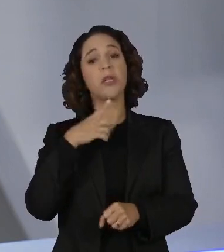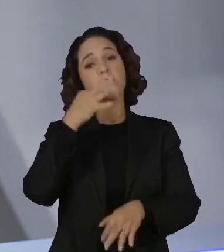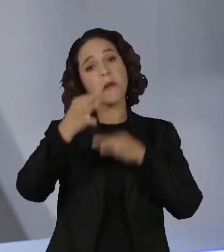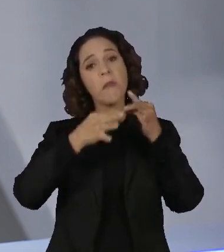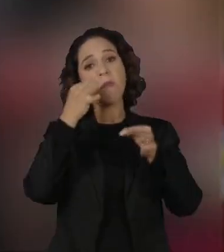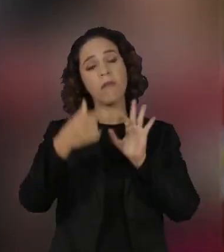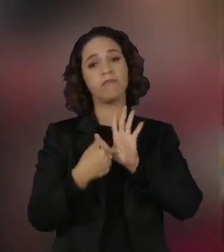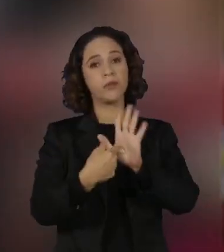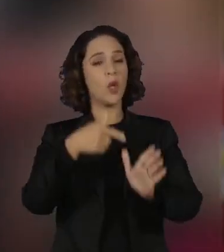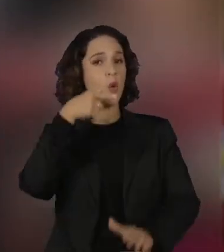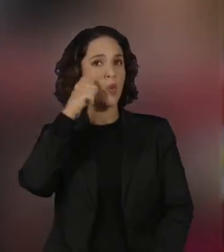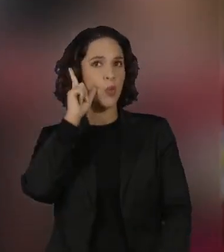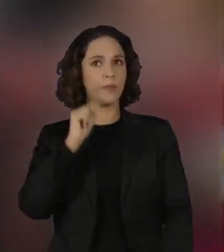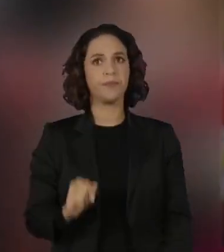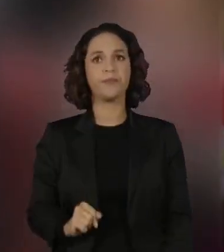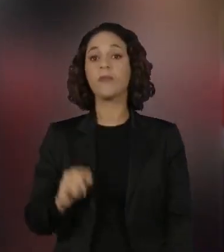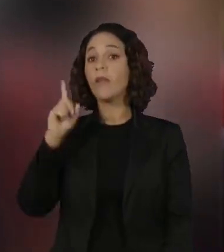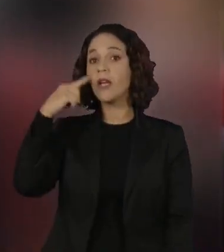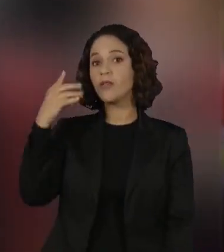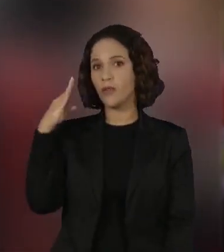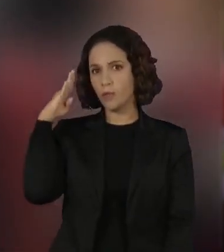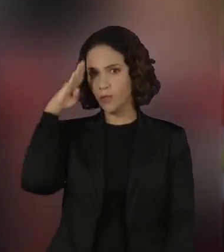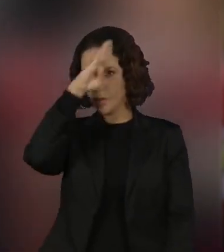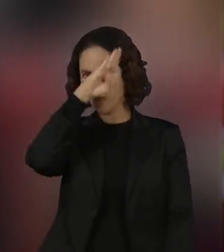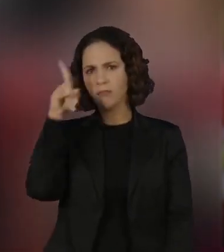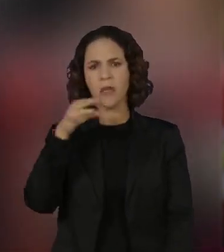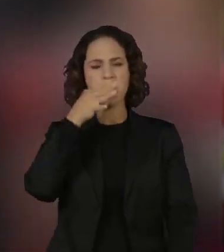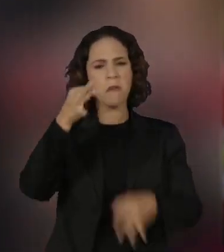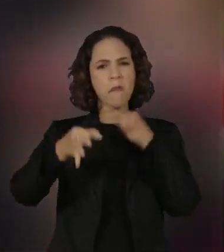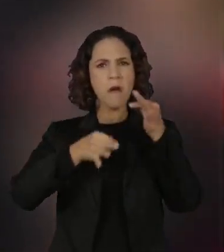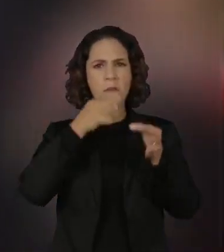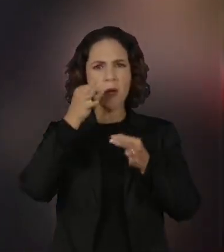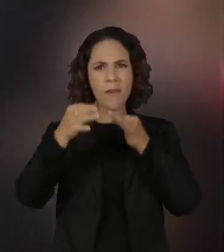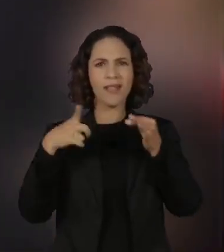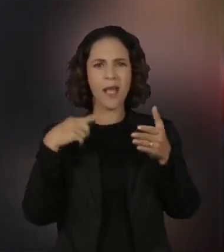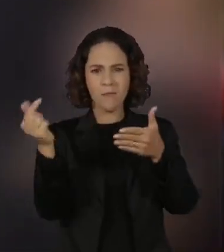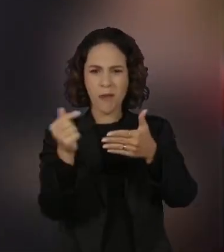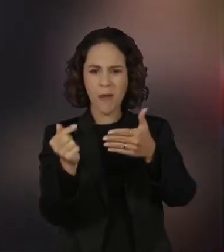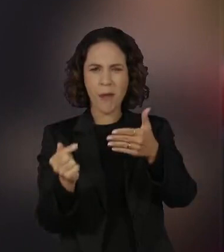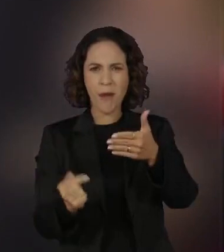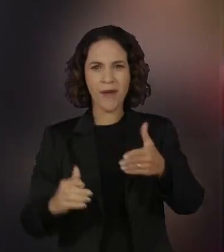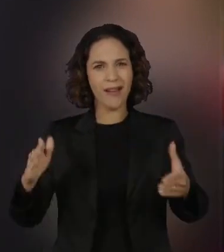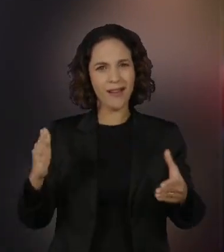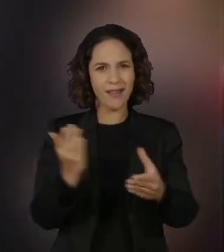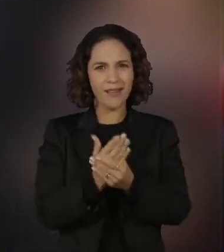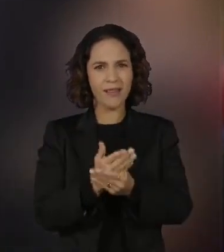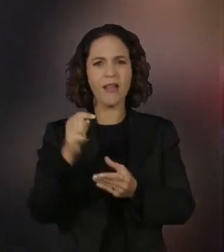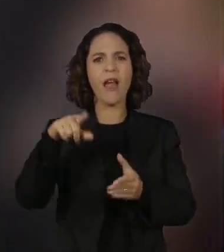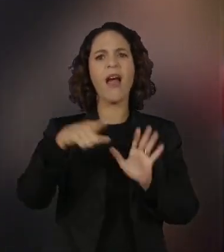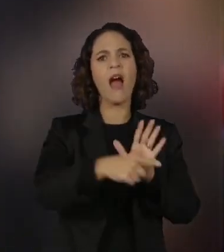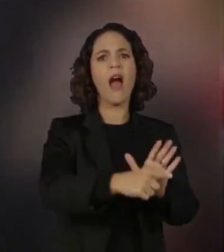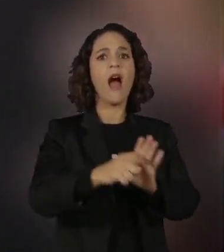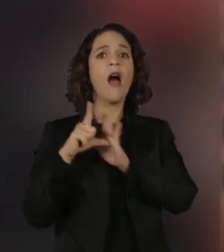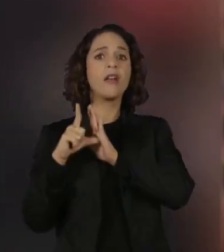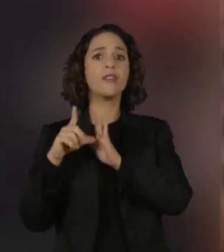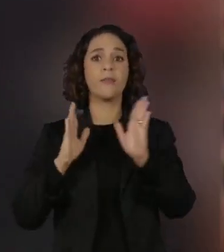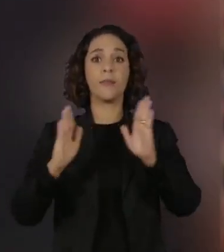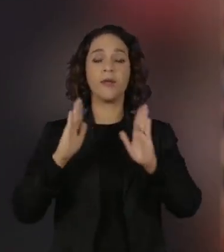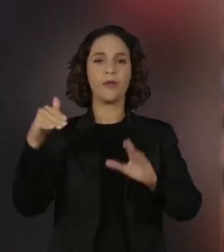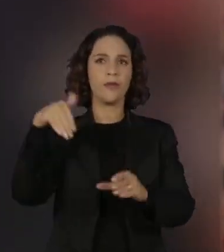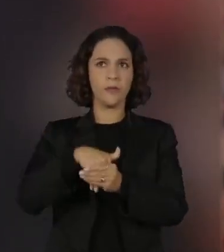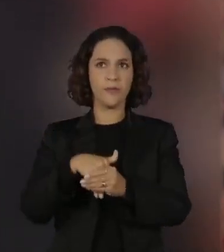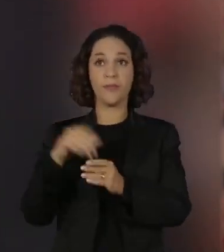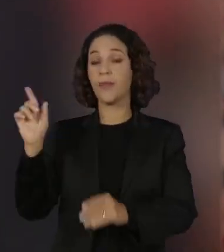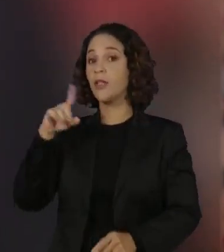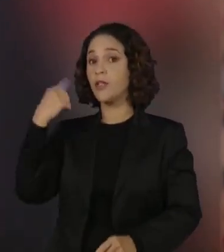ontem o advogado de bolsonaro argumentou que os fatos que geraram a ação são anteriores a eleição já